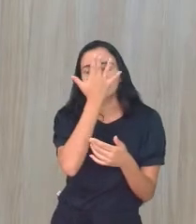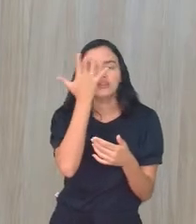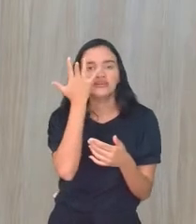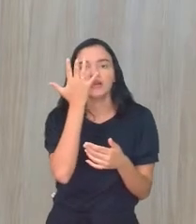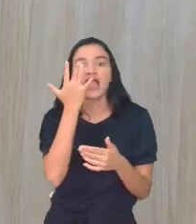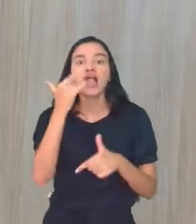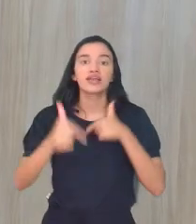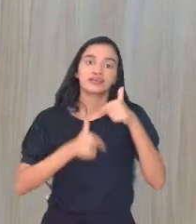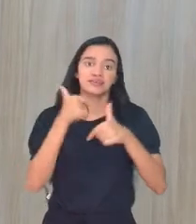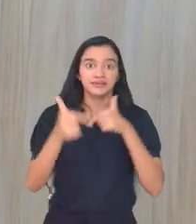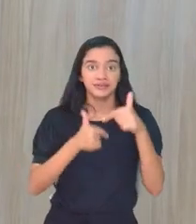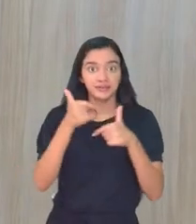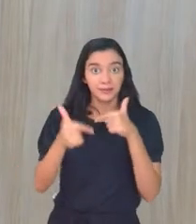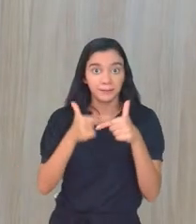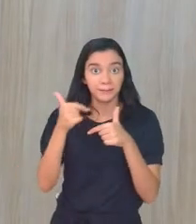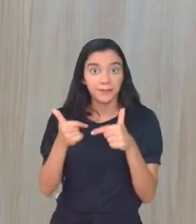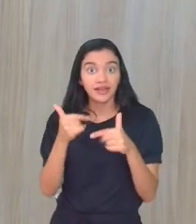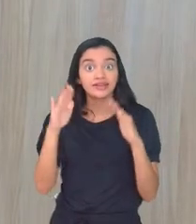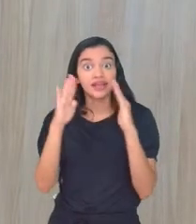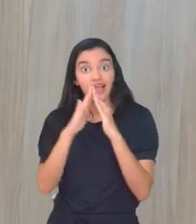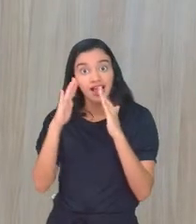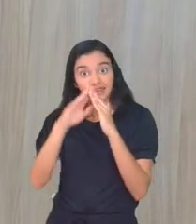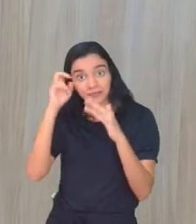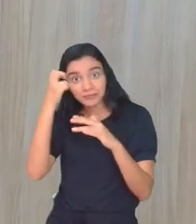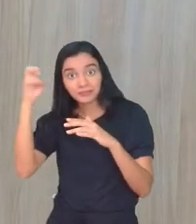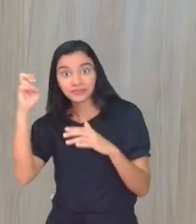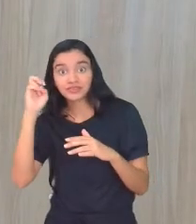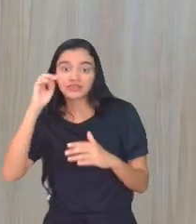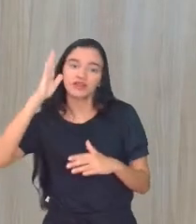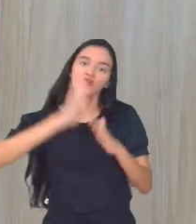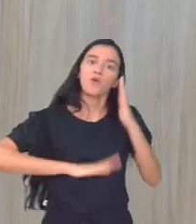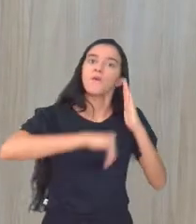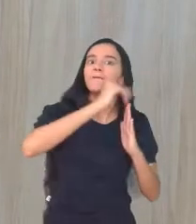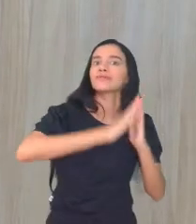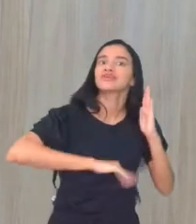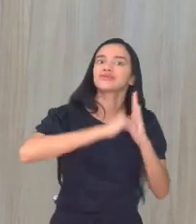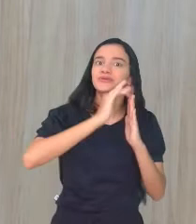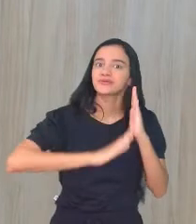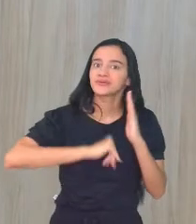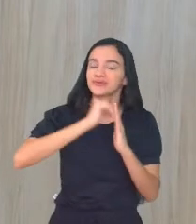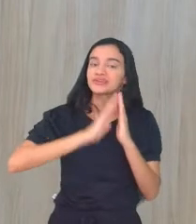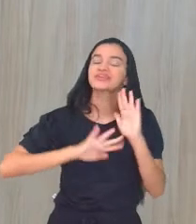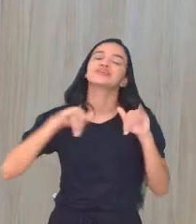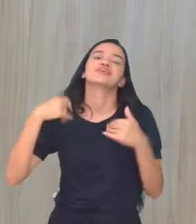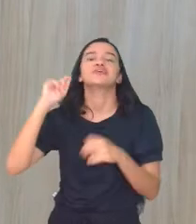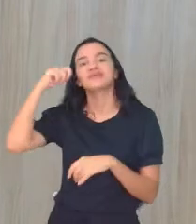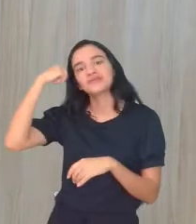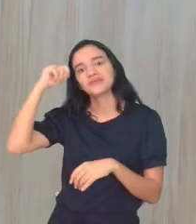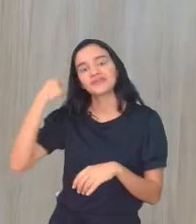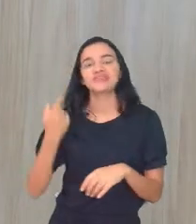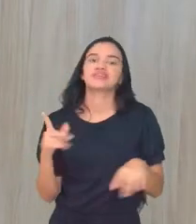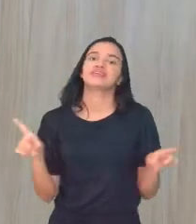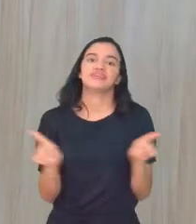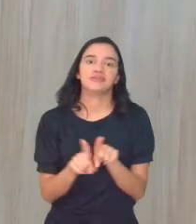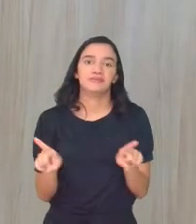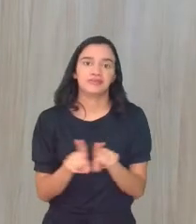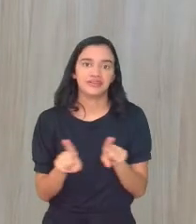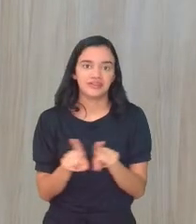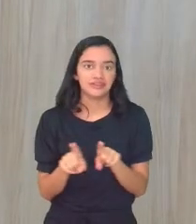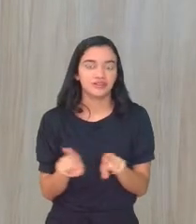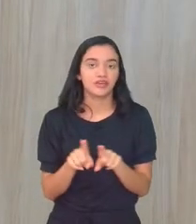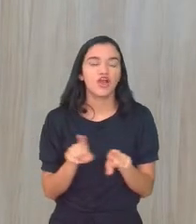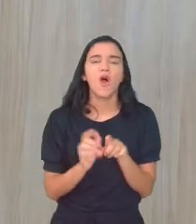que trabalha lá na Casa da Cultura. Ele trabalha com pintura. Então a gente gravou um videozinho também sobre isso,